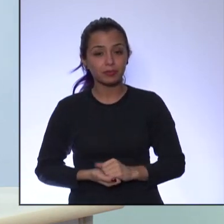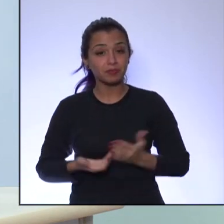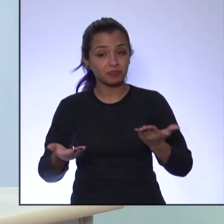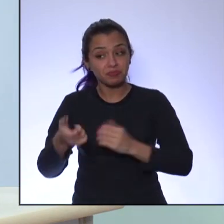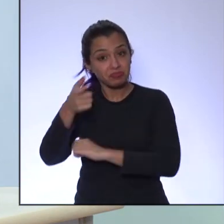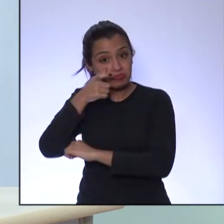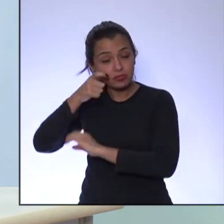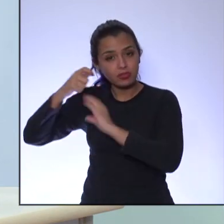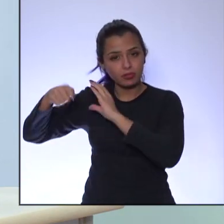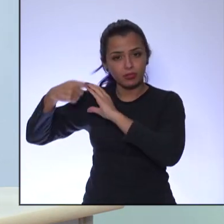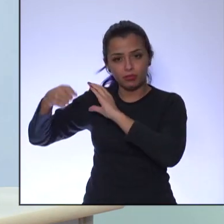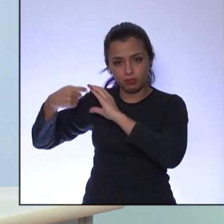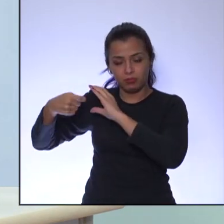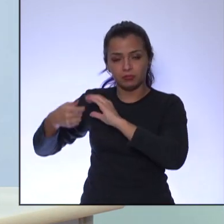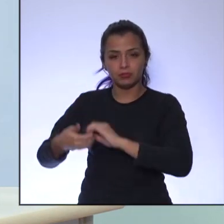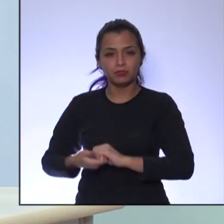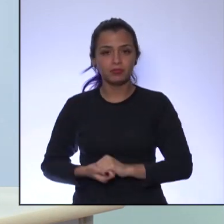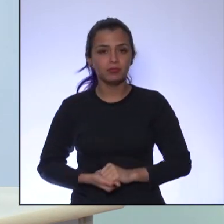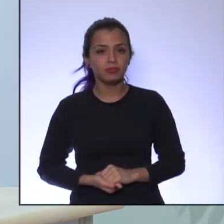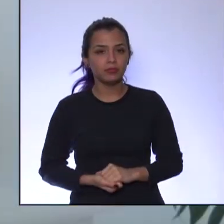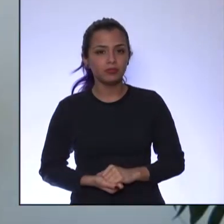a Andréia.